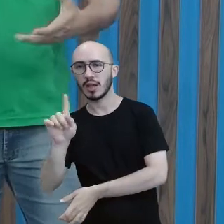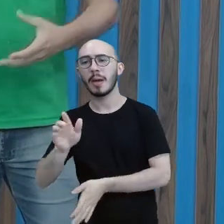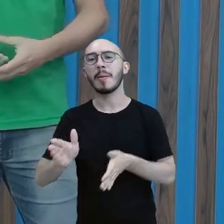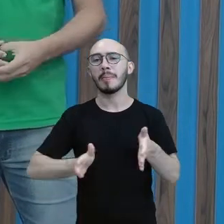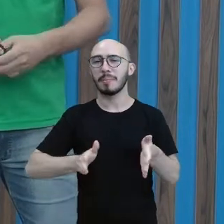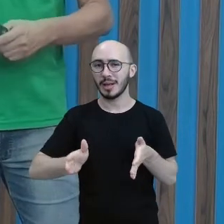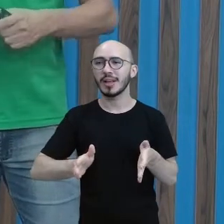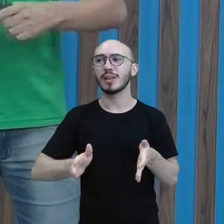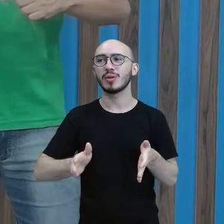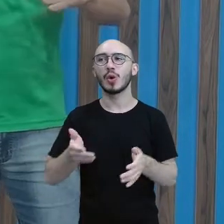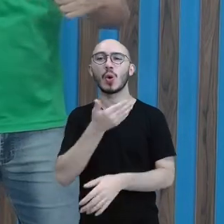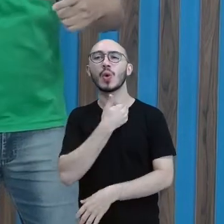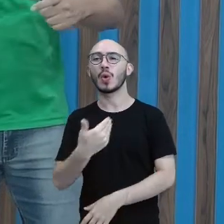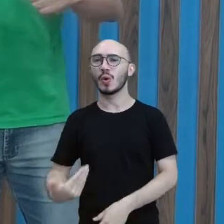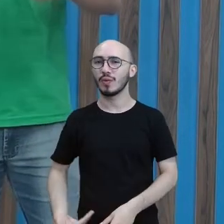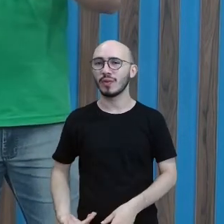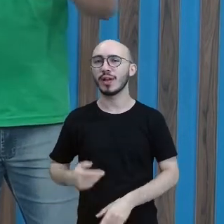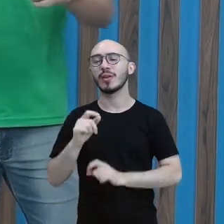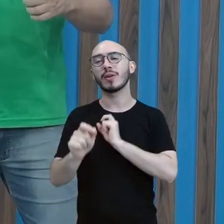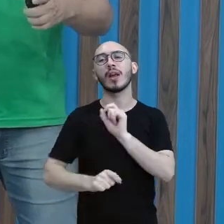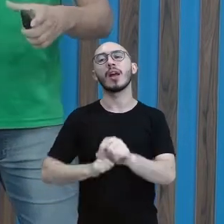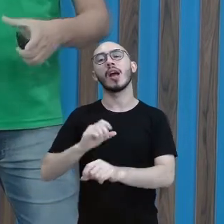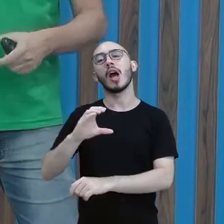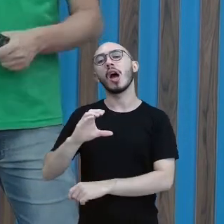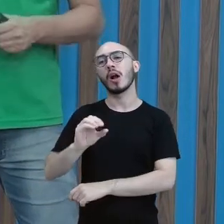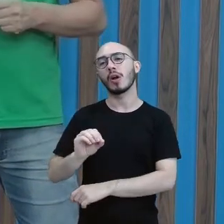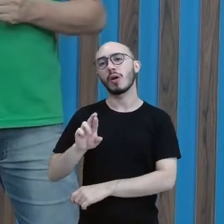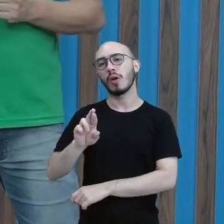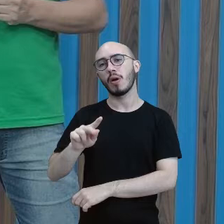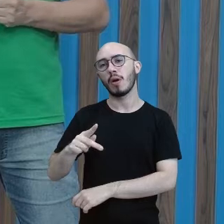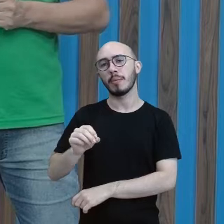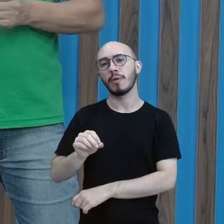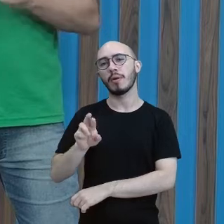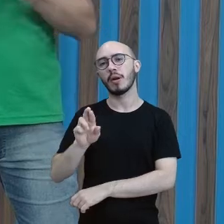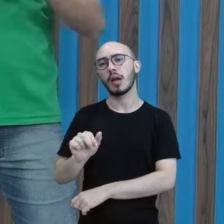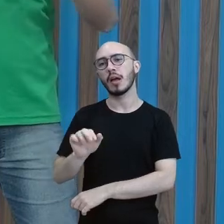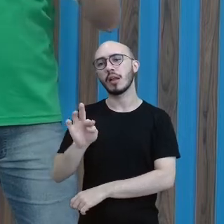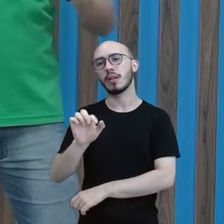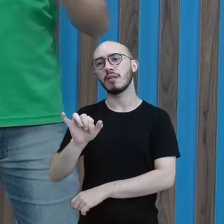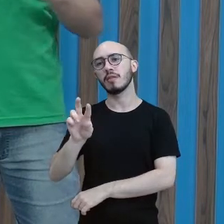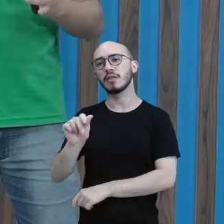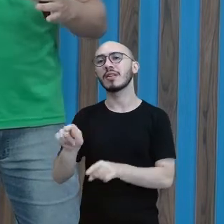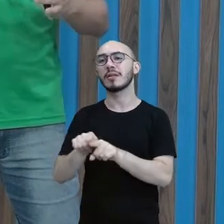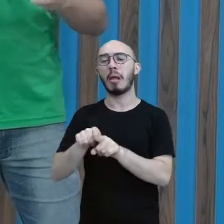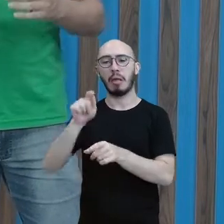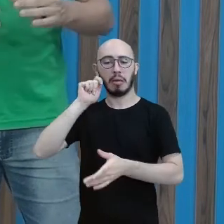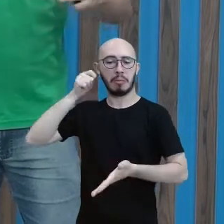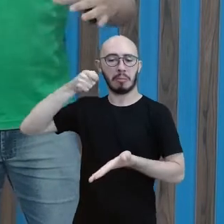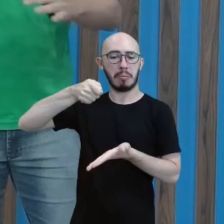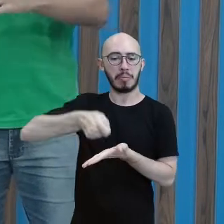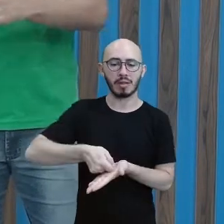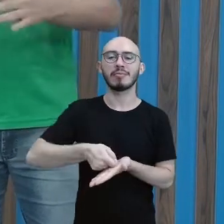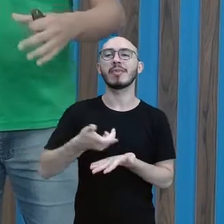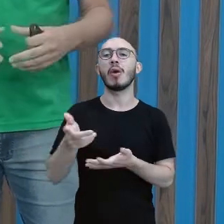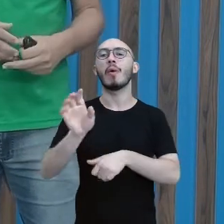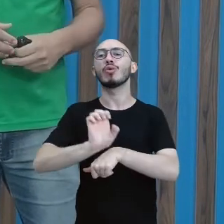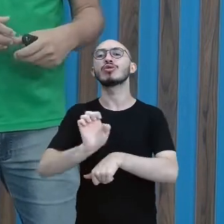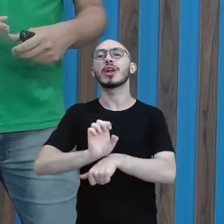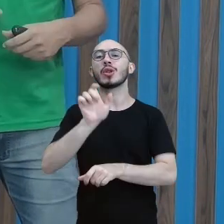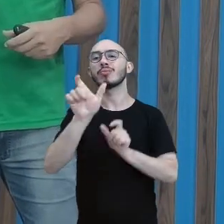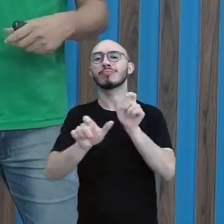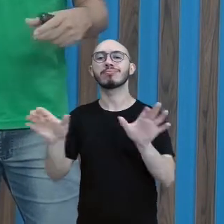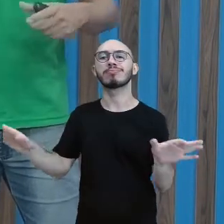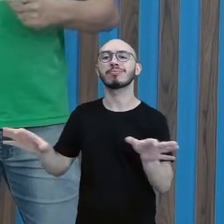período, né, de um governo corporativista, autoritário, né, que viu o Estado como um corpo, né, então os trabalhadores faziam parte